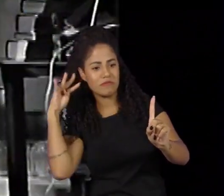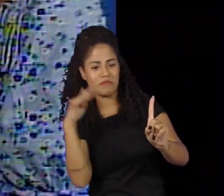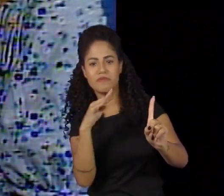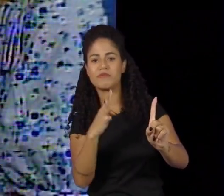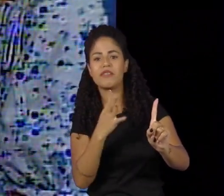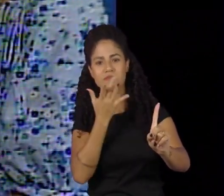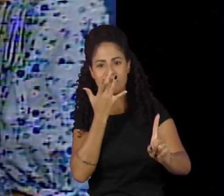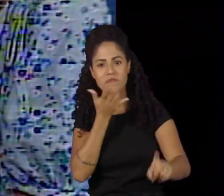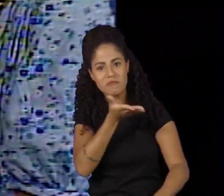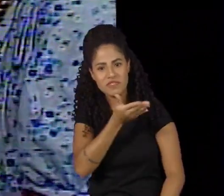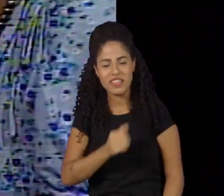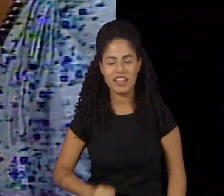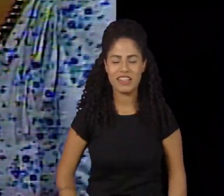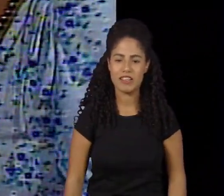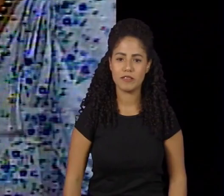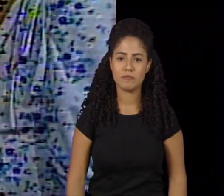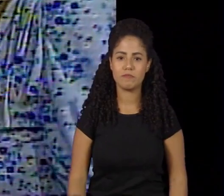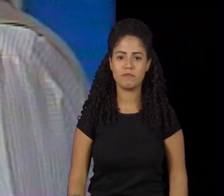exterior.